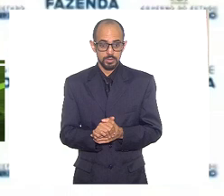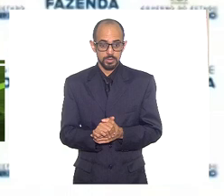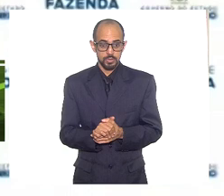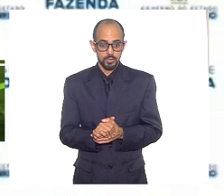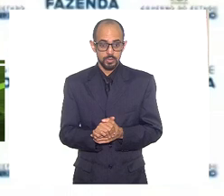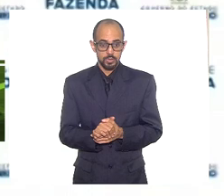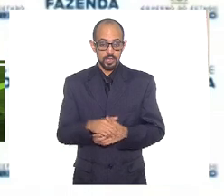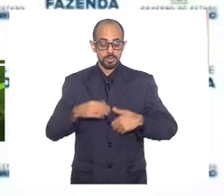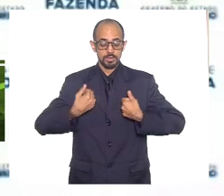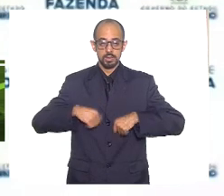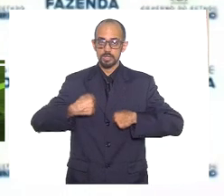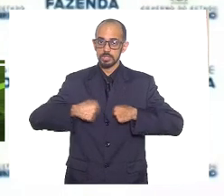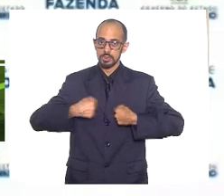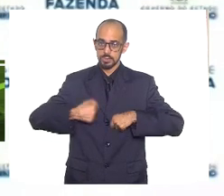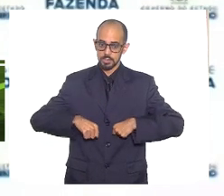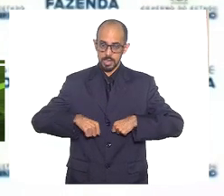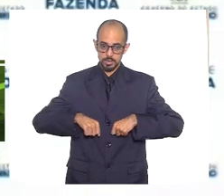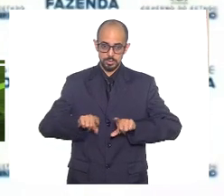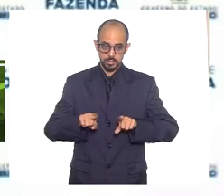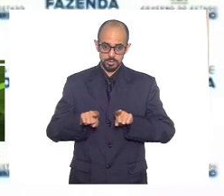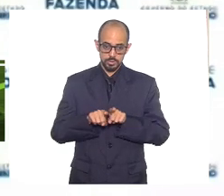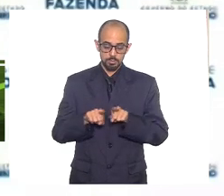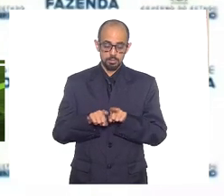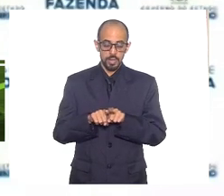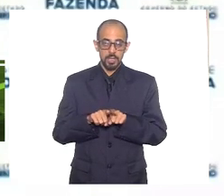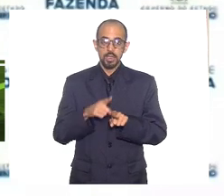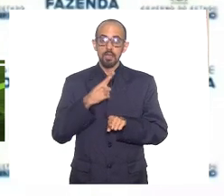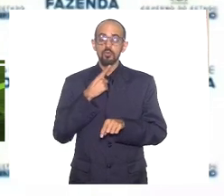as necessidades e os anseios